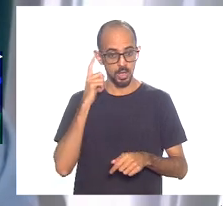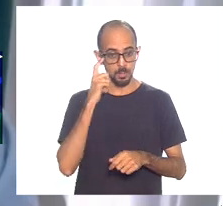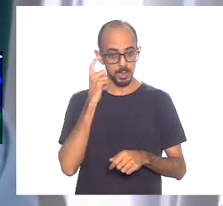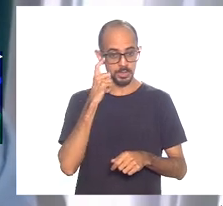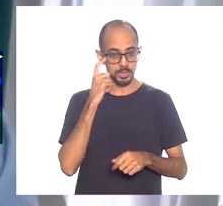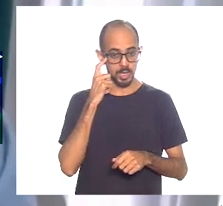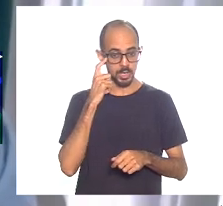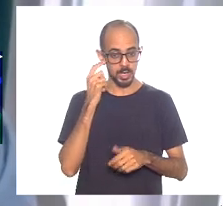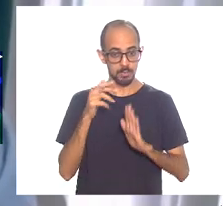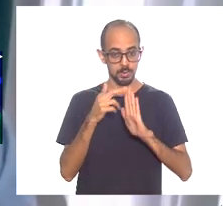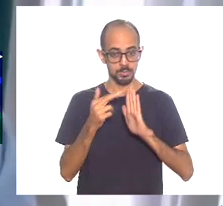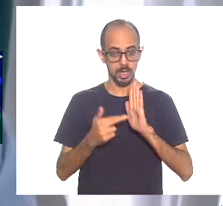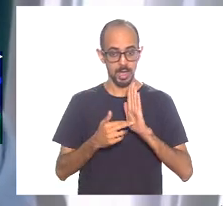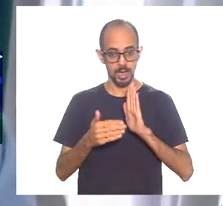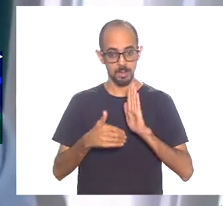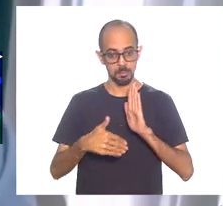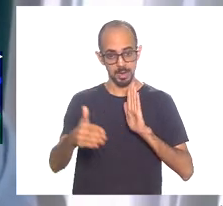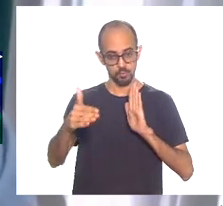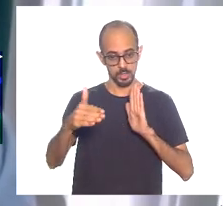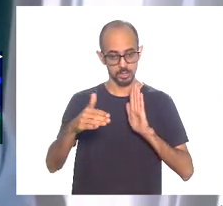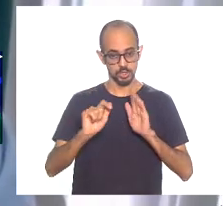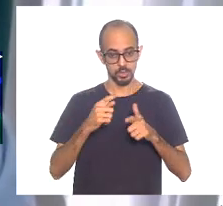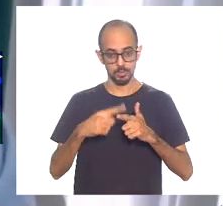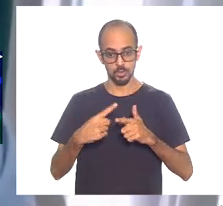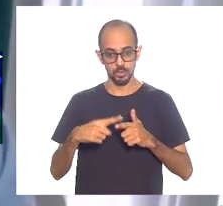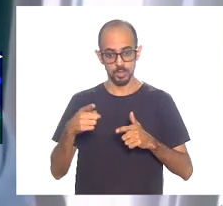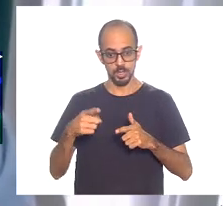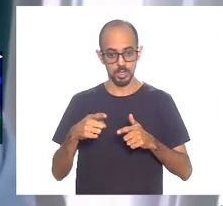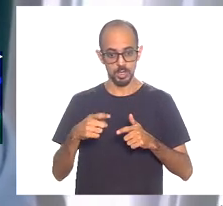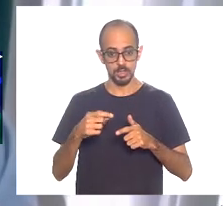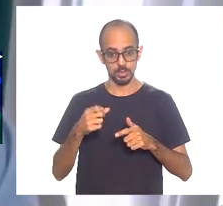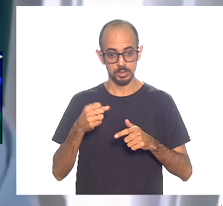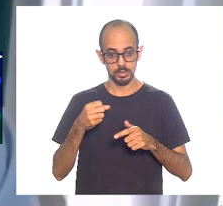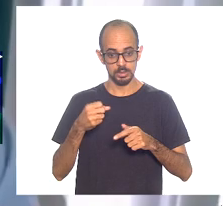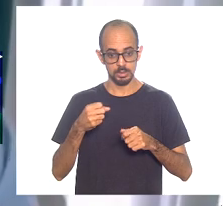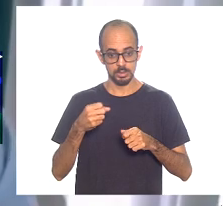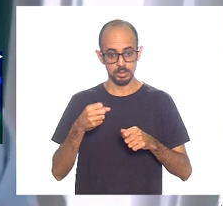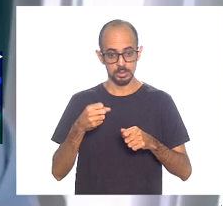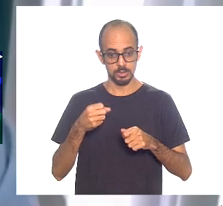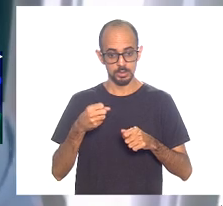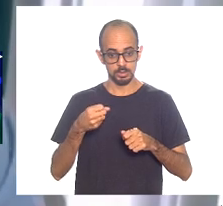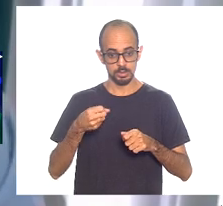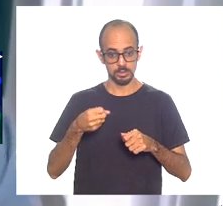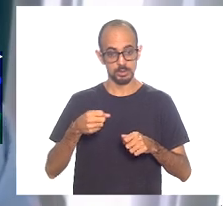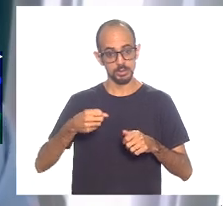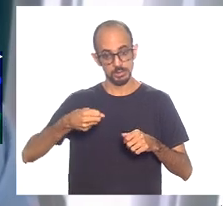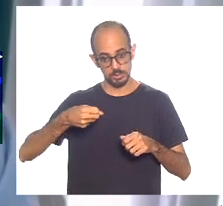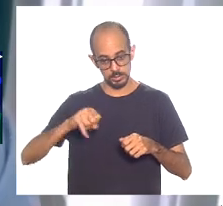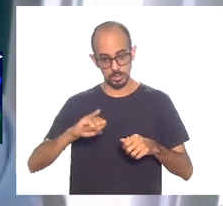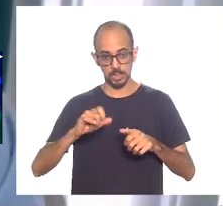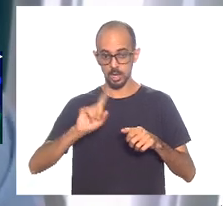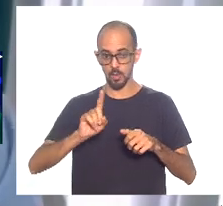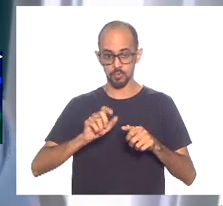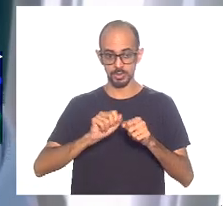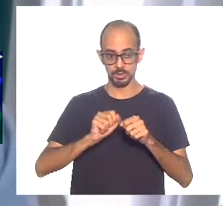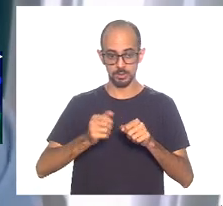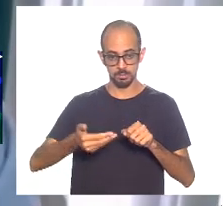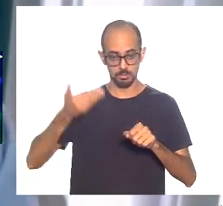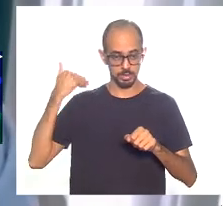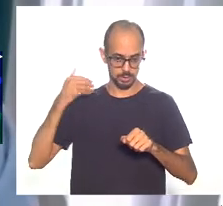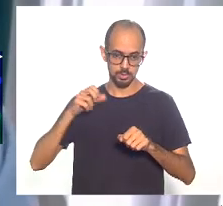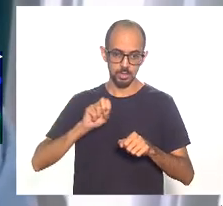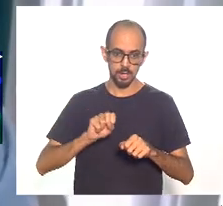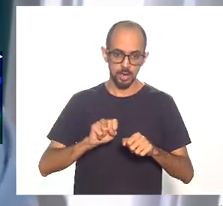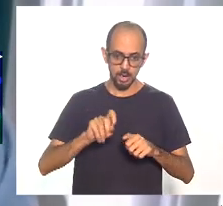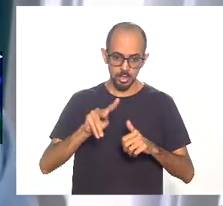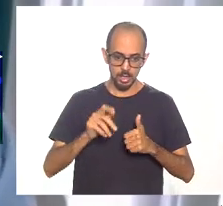deixar essa regra daqui para frente sem alcançar com o André tinha falado Disney longe para ingresso agora tô entendendo que a sua prima do medo de